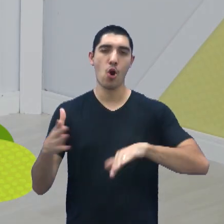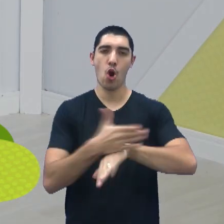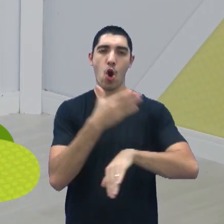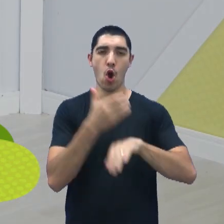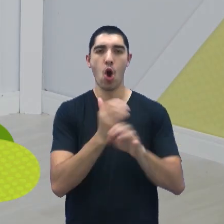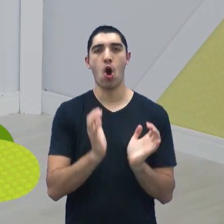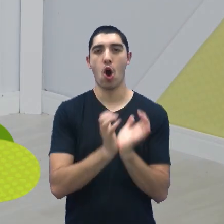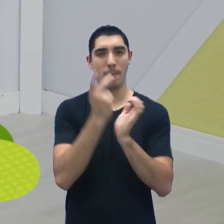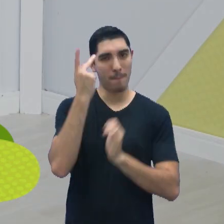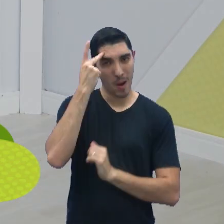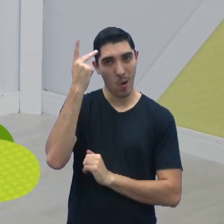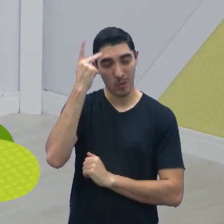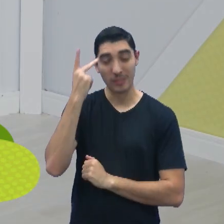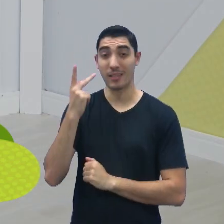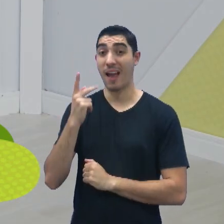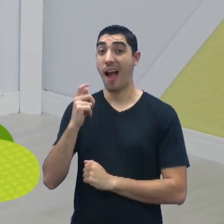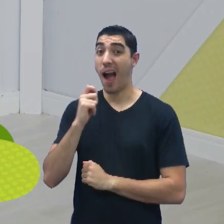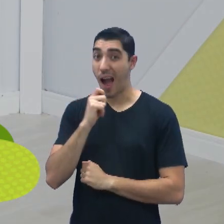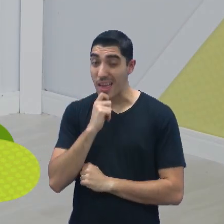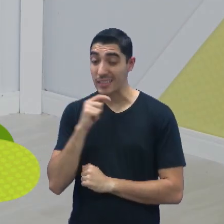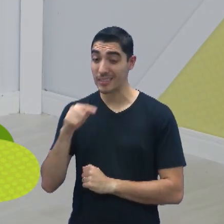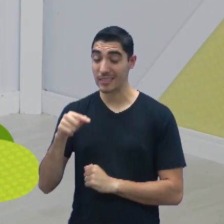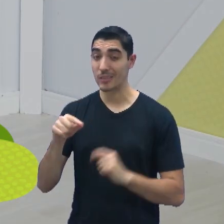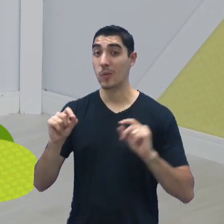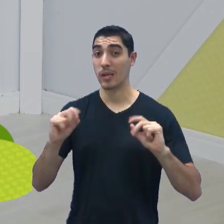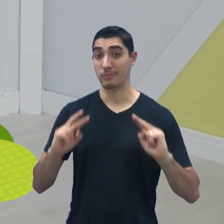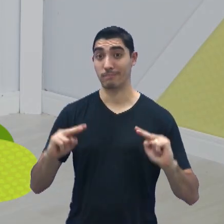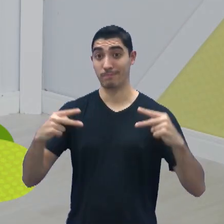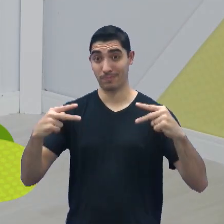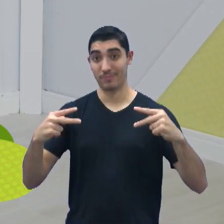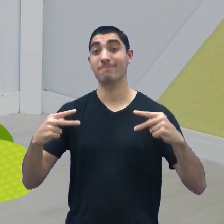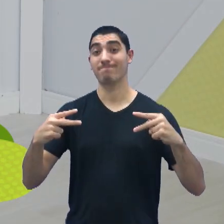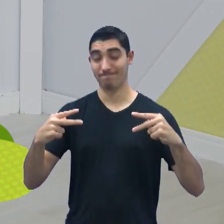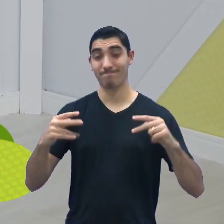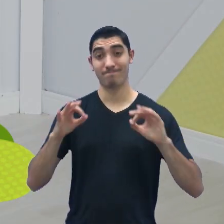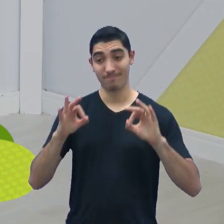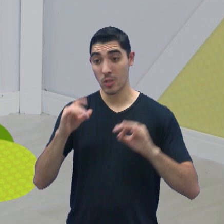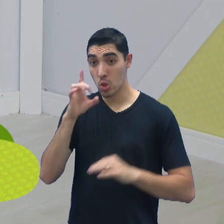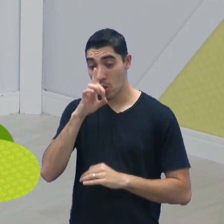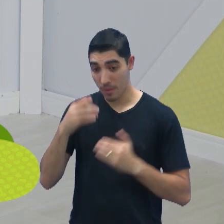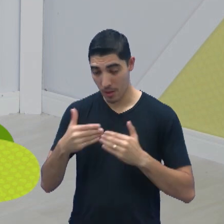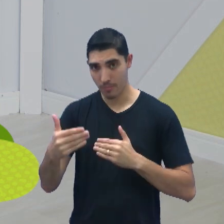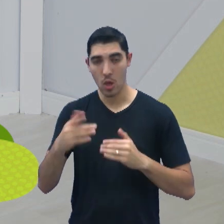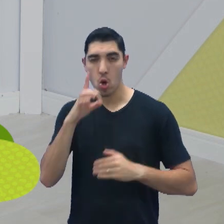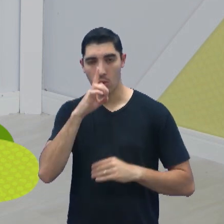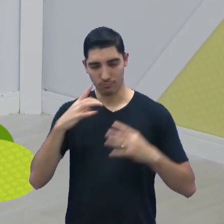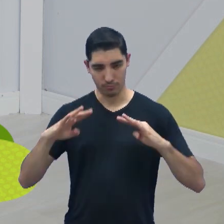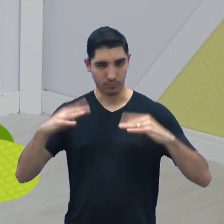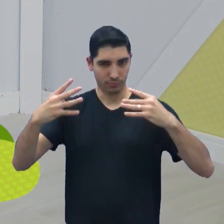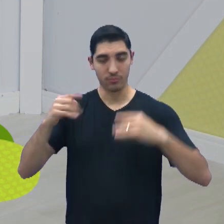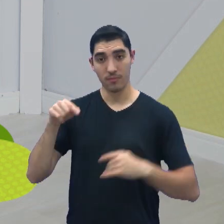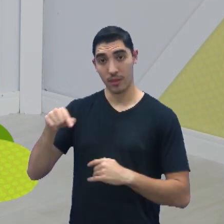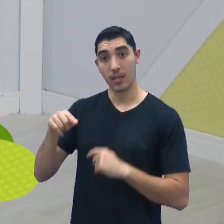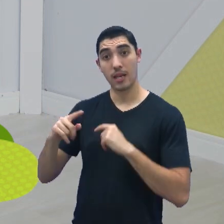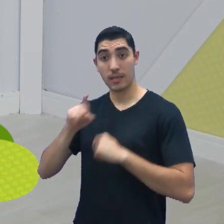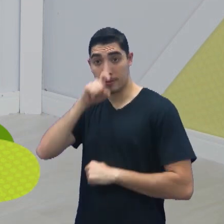180 minutos e os primeiros 90 serão neste próximo domingo. São José encara o Comercial no jogo de